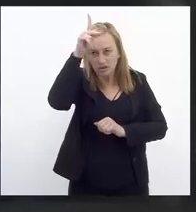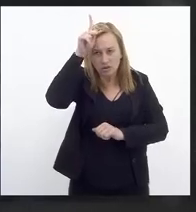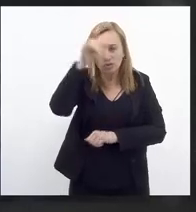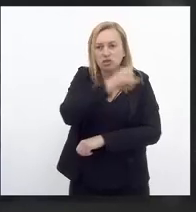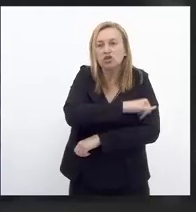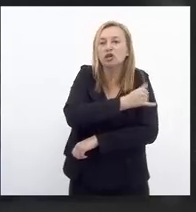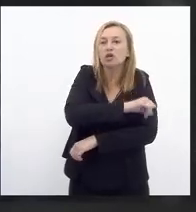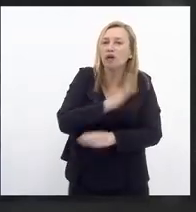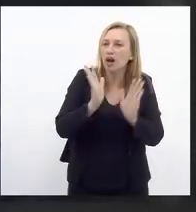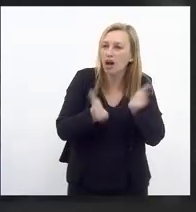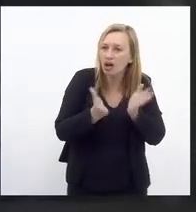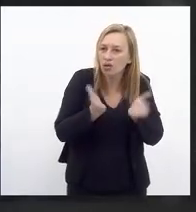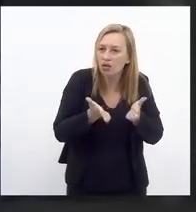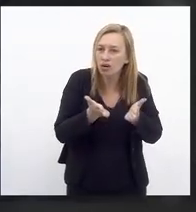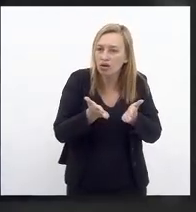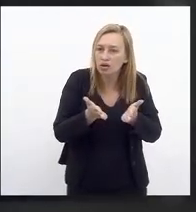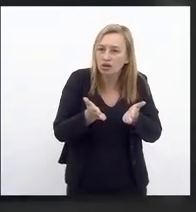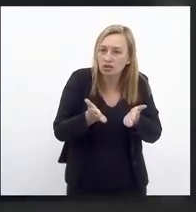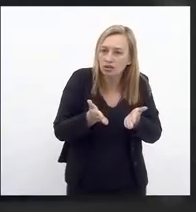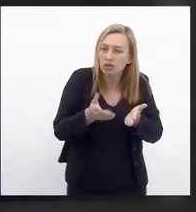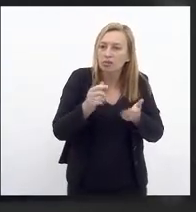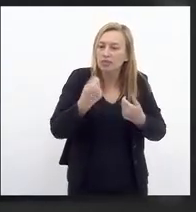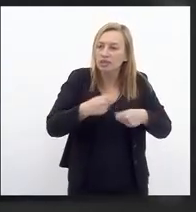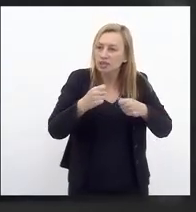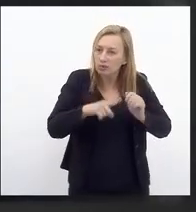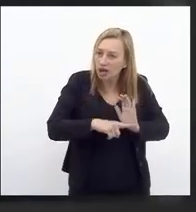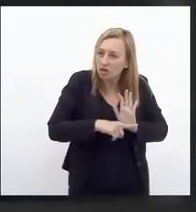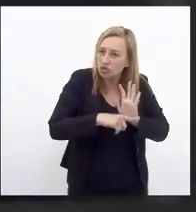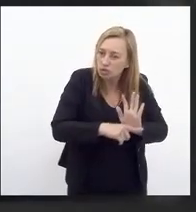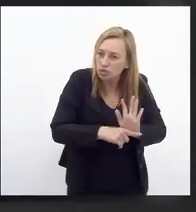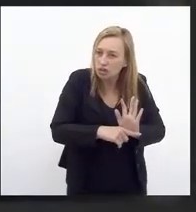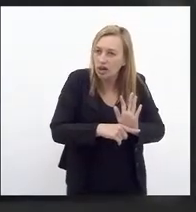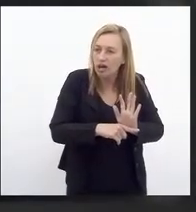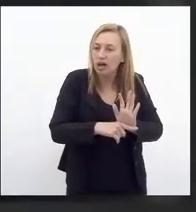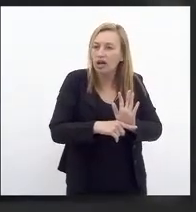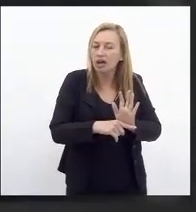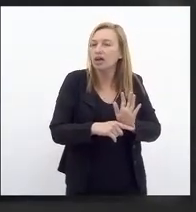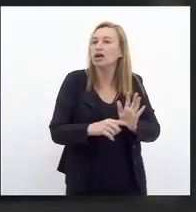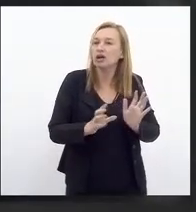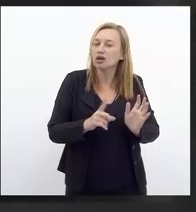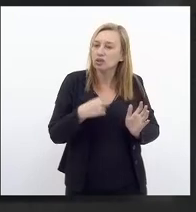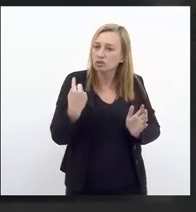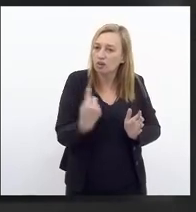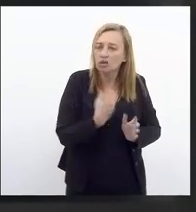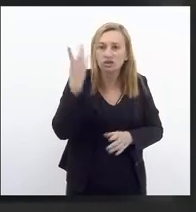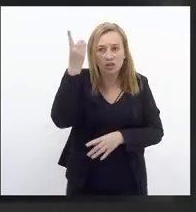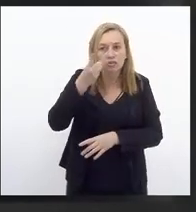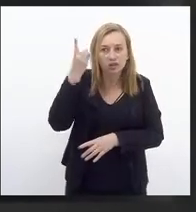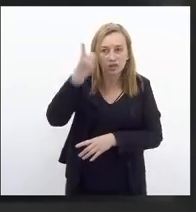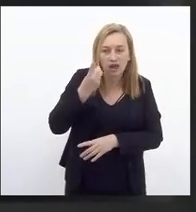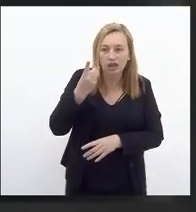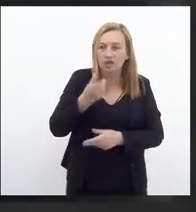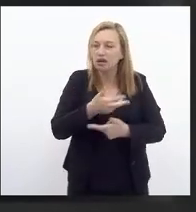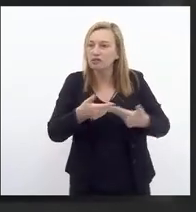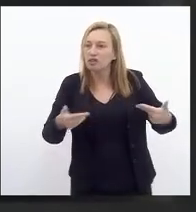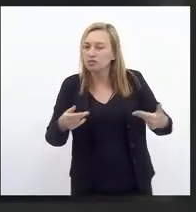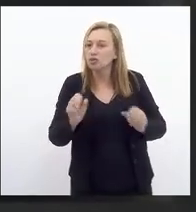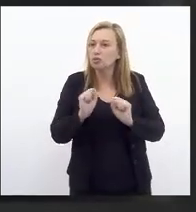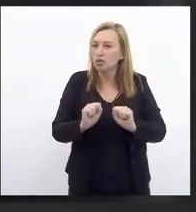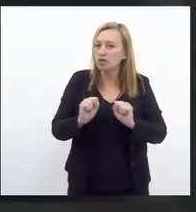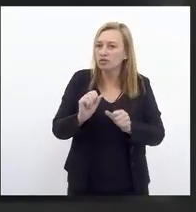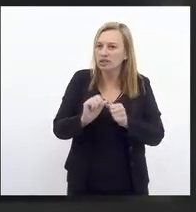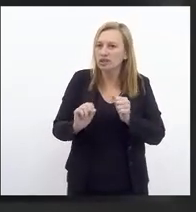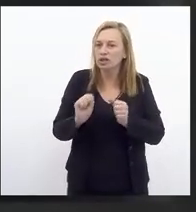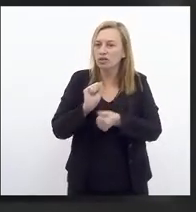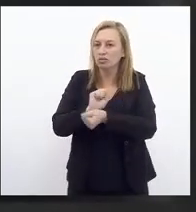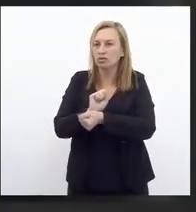e agora a gente precisa praticamente contribuir esse a fruta gente pode fazer quando está a por